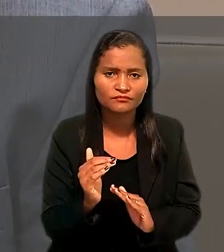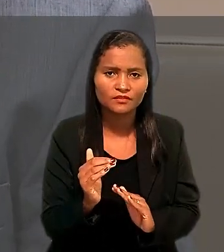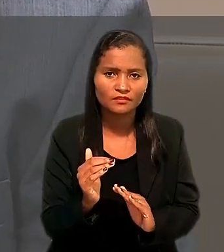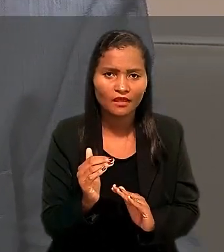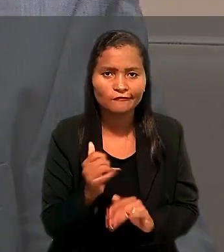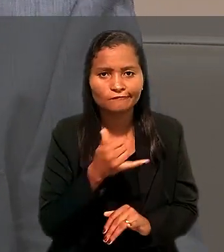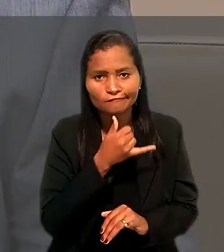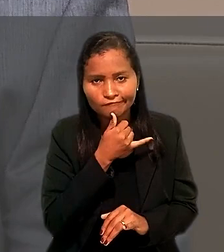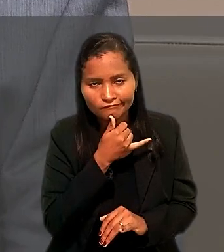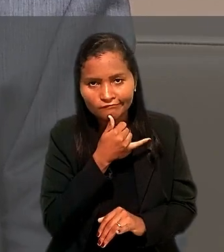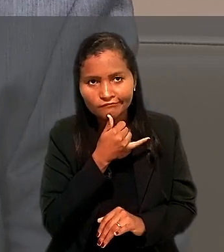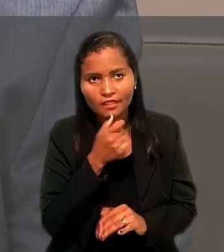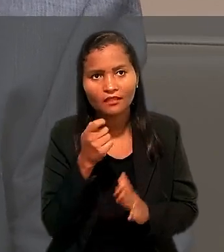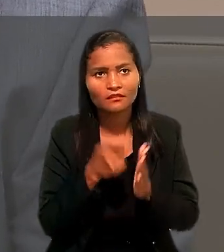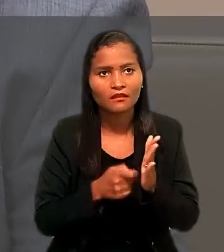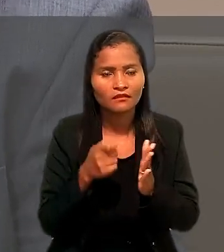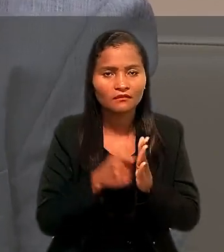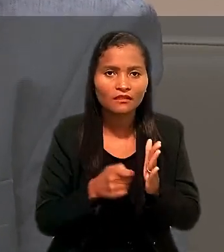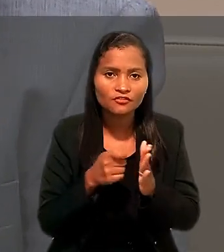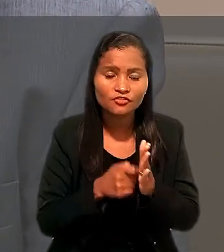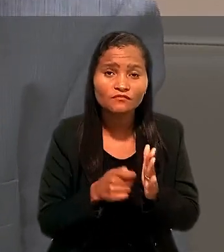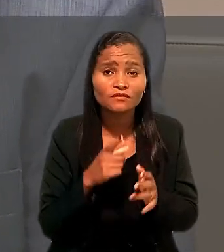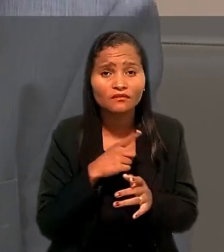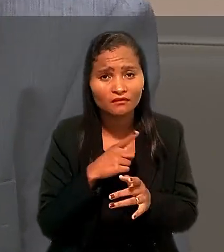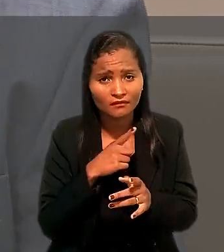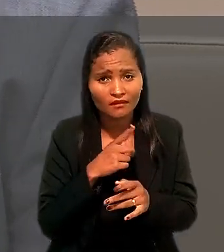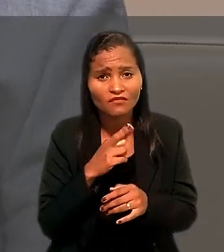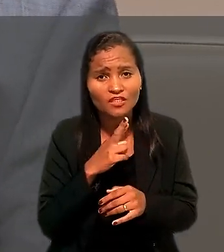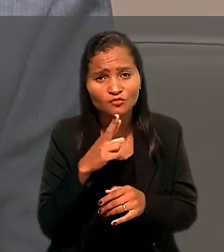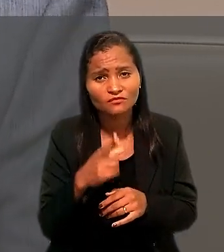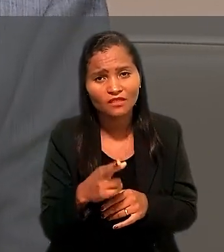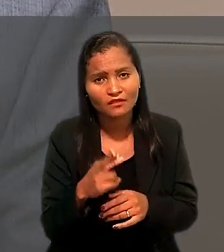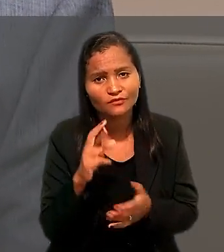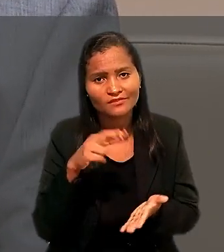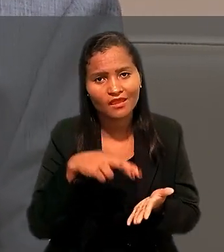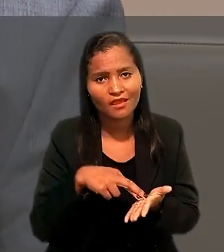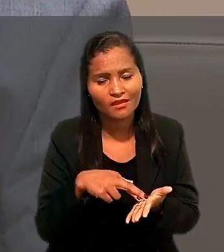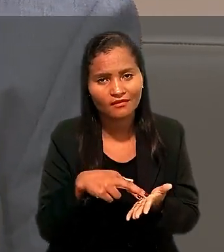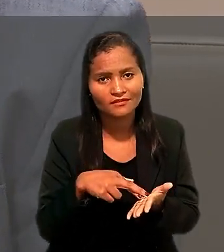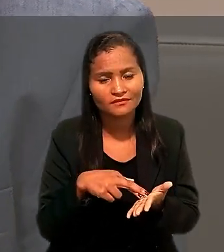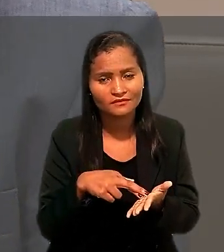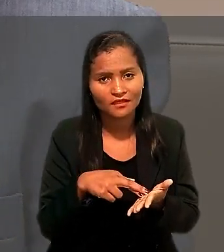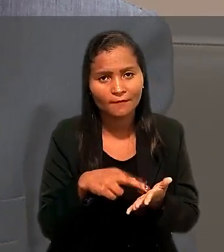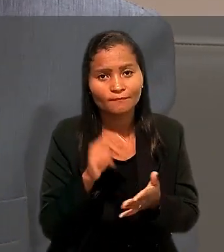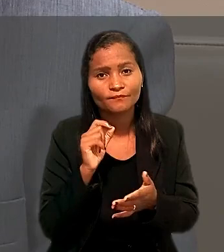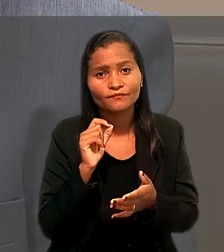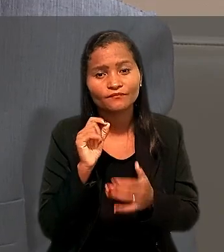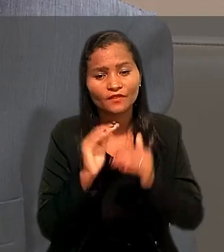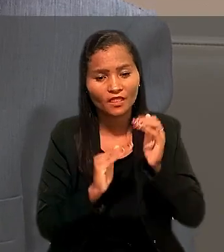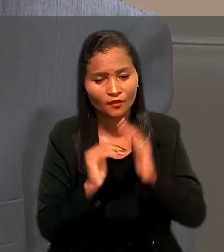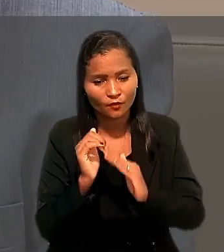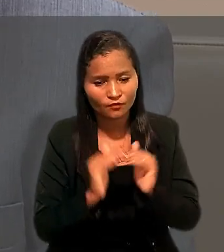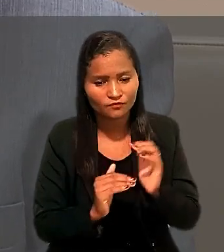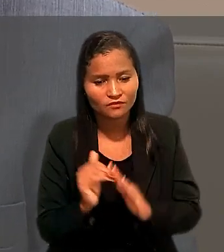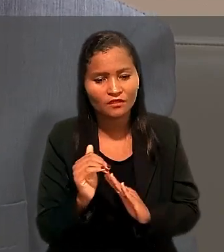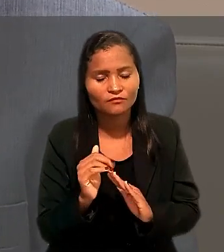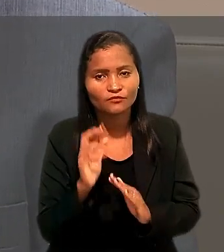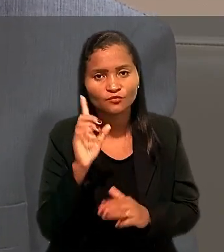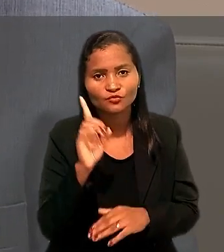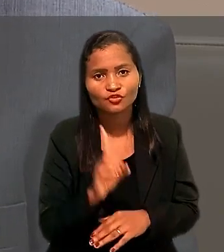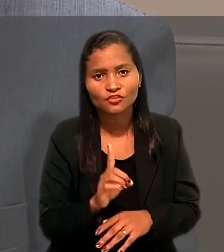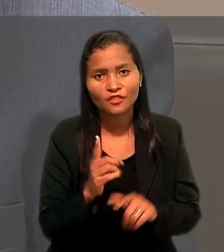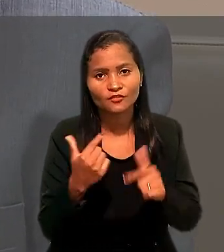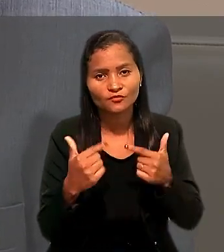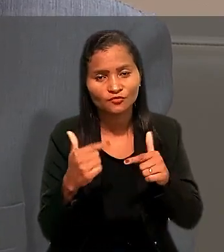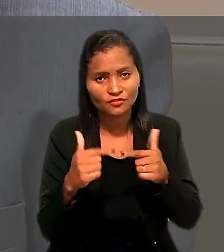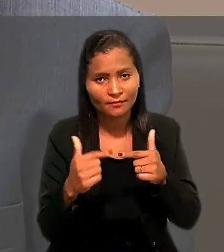desconstrução. Infelizmente, tentativa que obteve resultados reais. Desconstrução do direito do